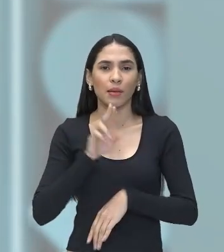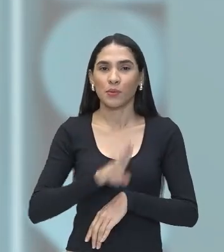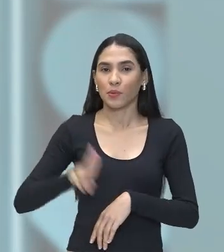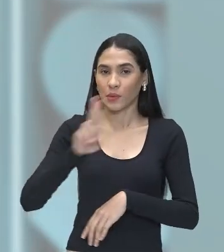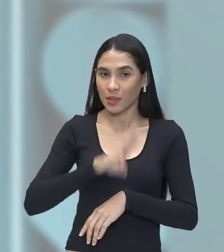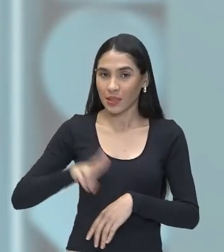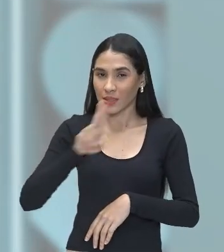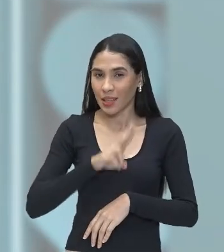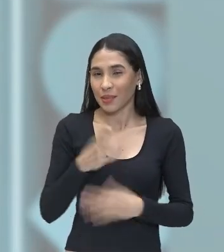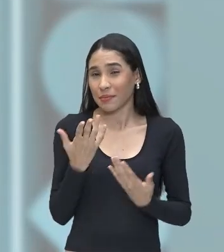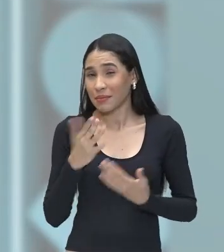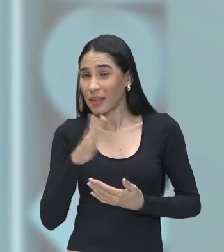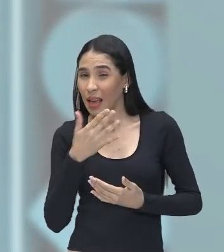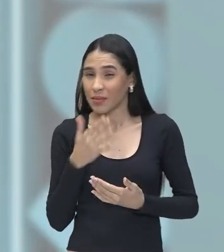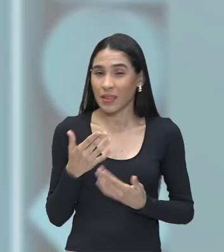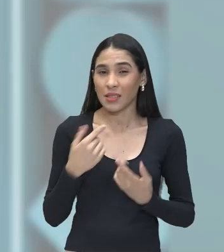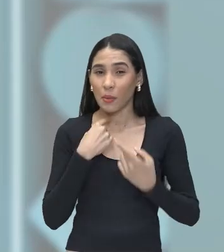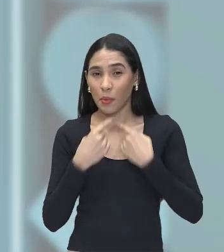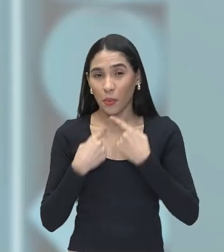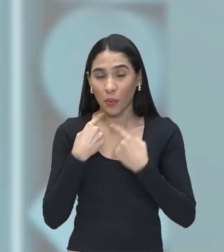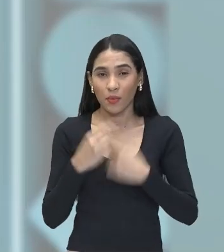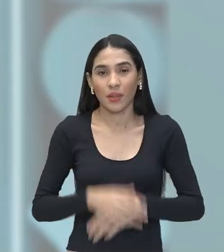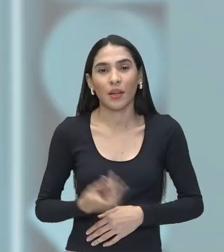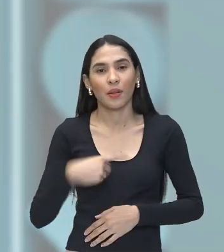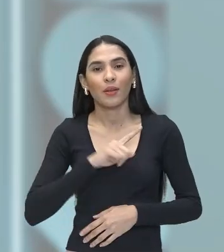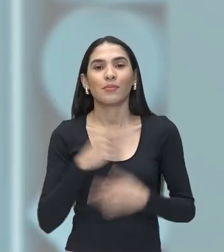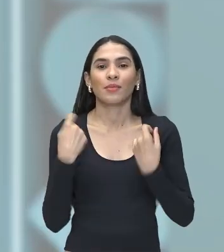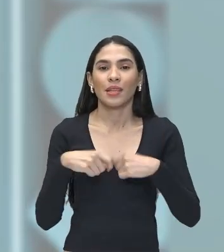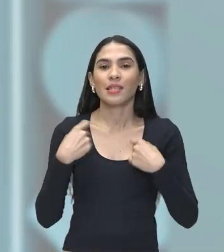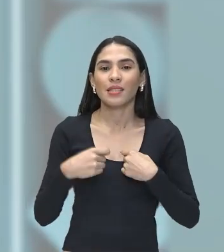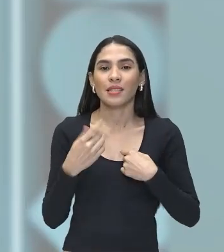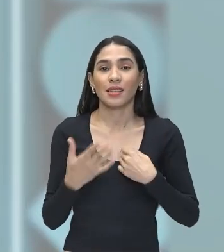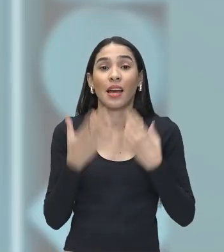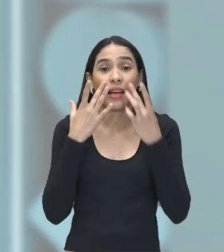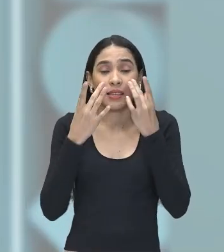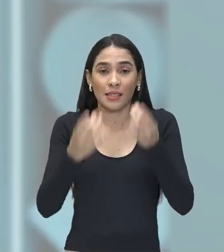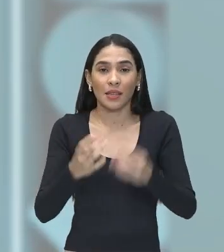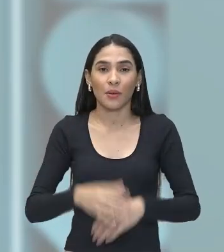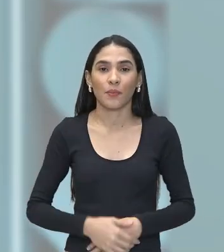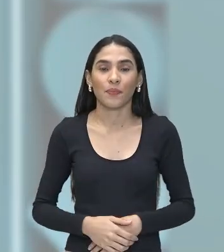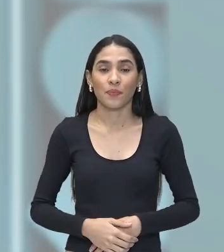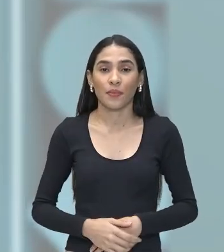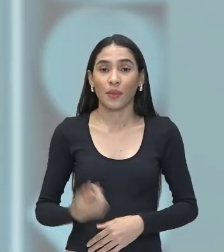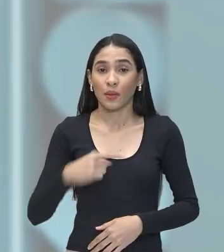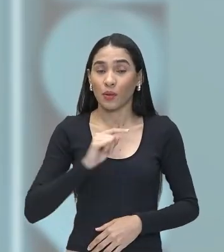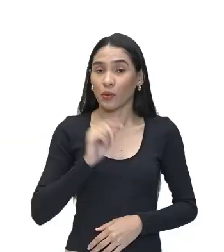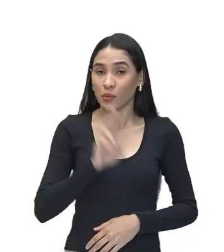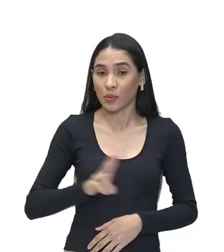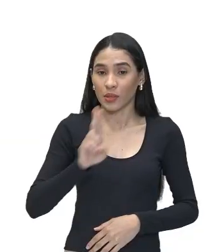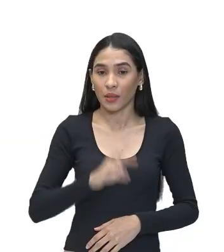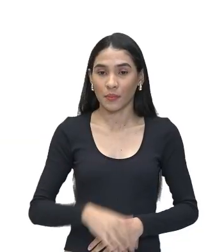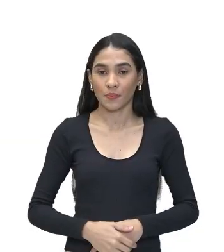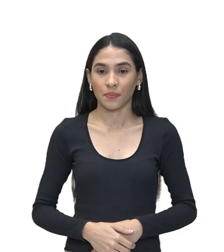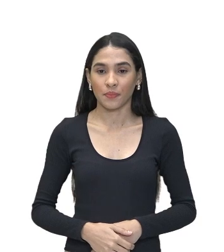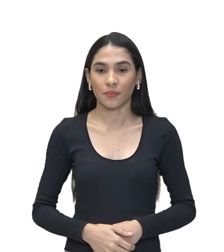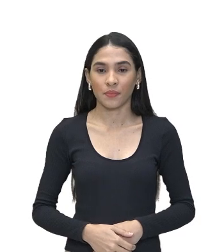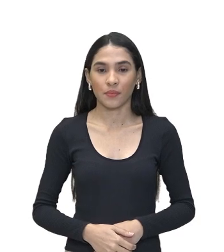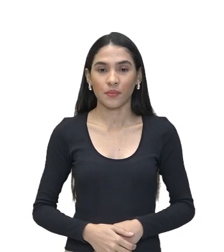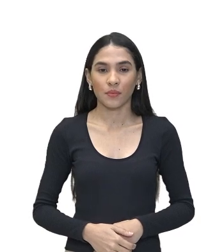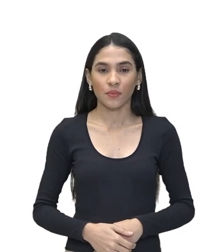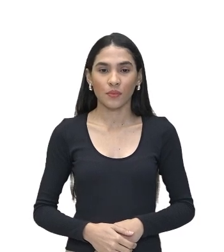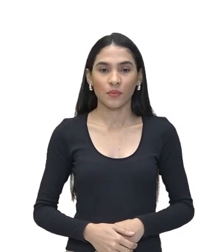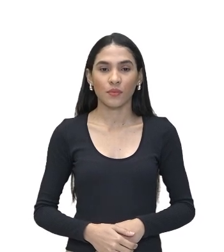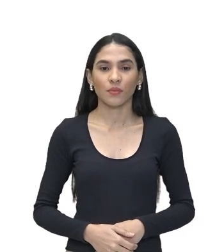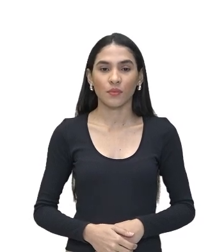que causa muitas dúvidas. E a gente tem que prestar atenção no seu sentido, ok? Para fazer uso dele. Colocando aí para vocês.